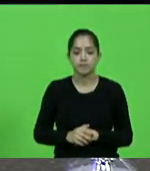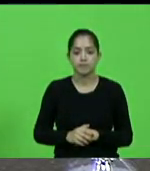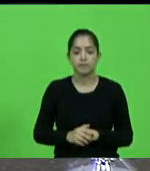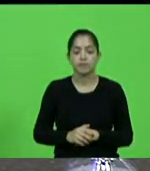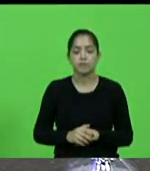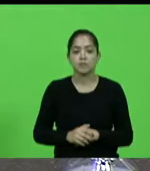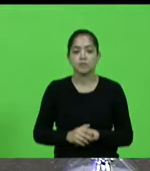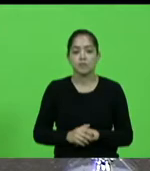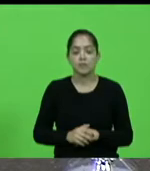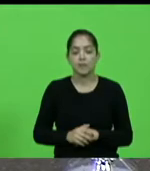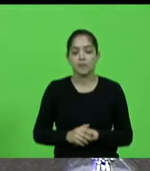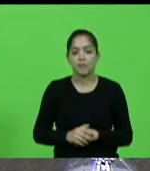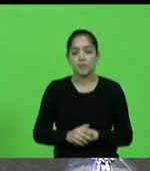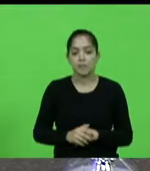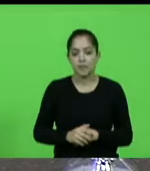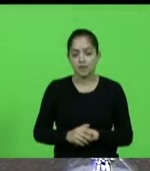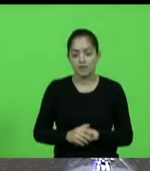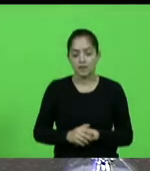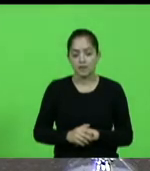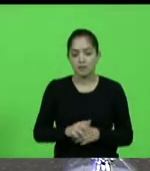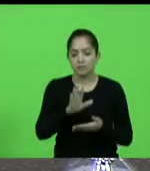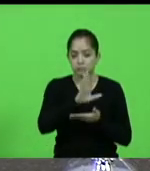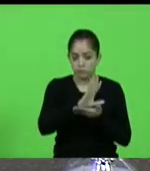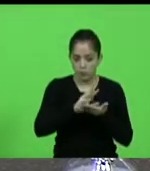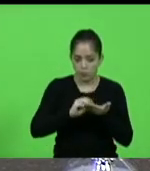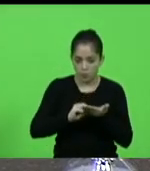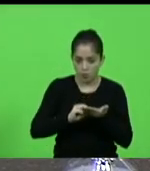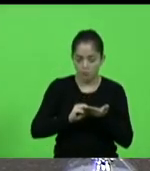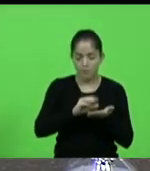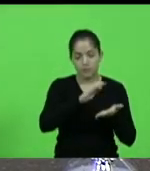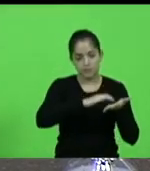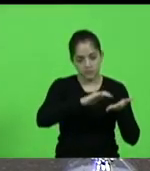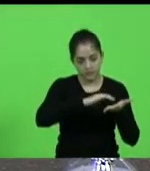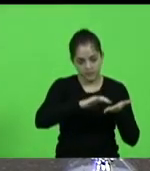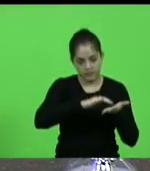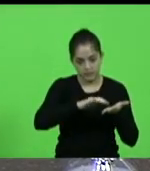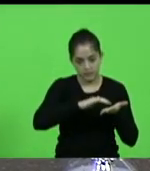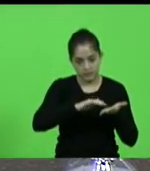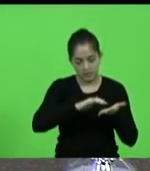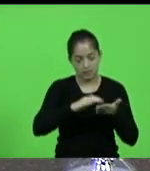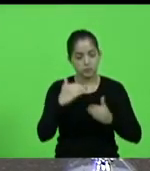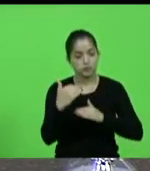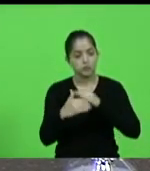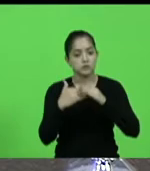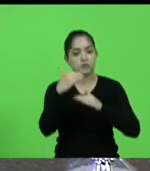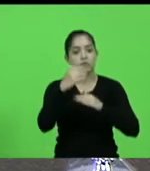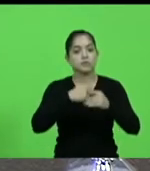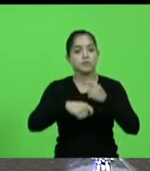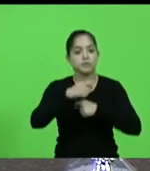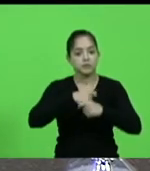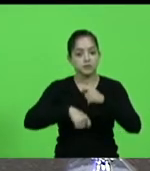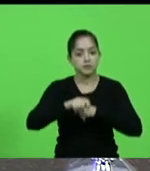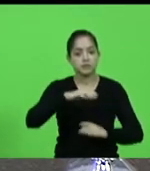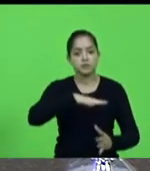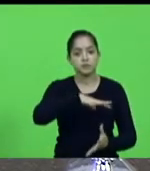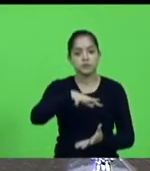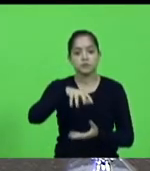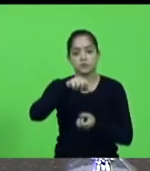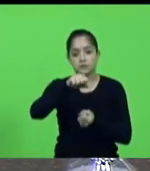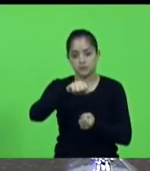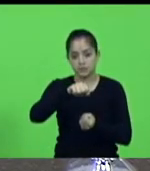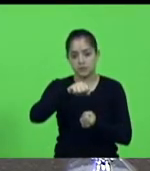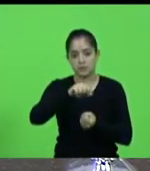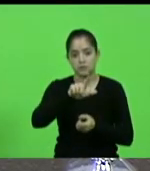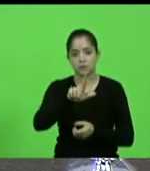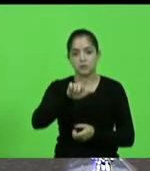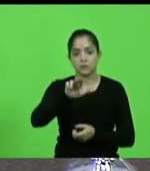Neto, com cópias ao secretário de Estado de Desenvolvimento Econômico Sustentável,